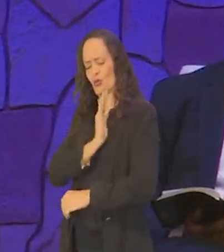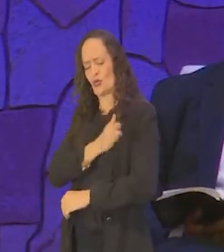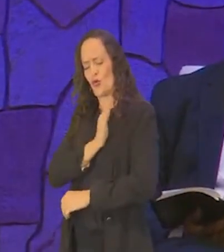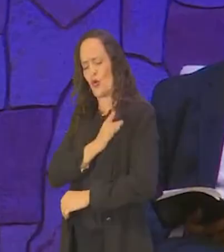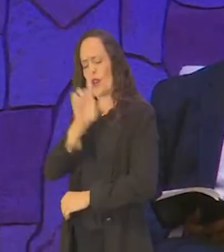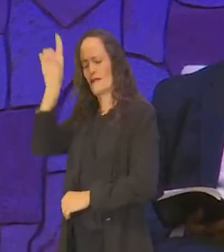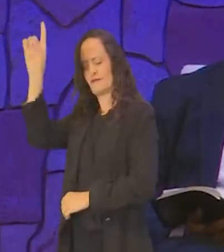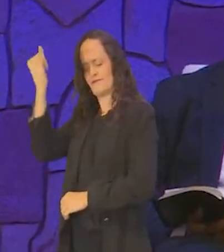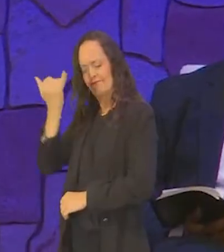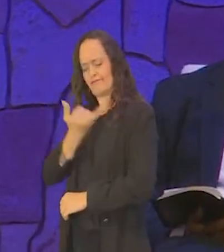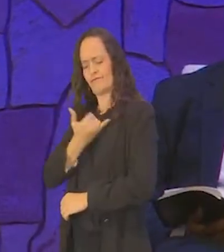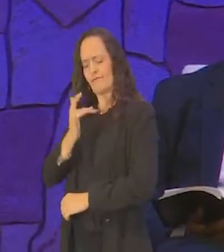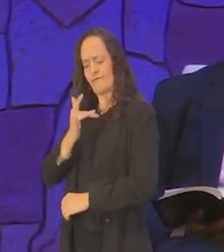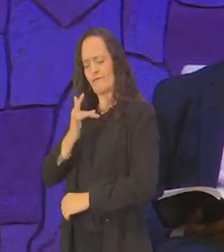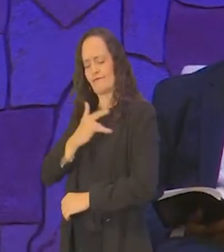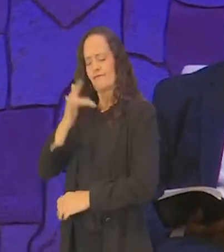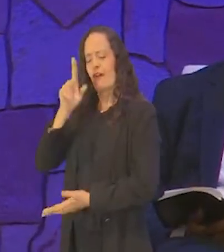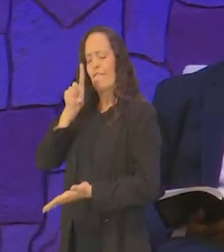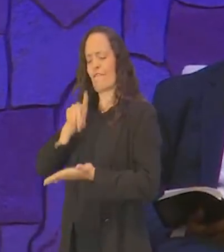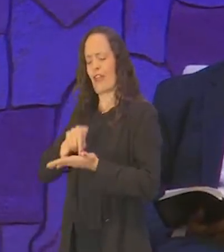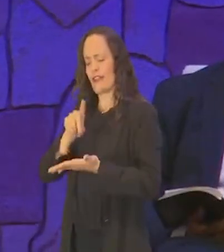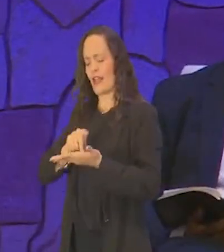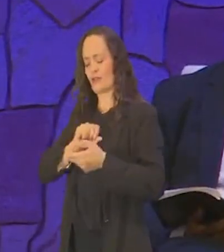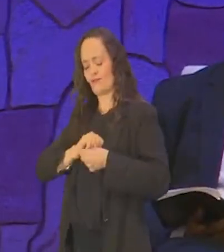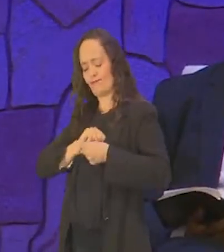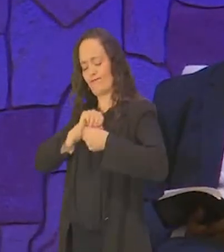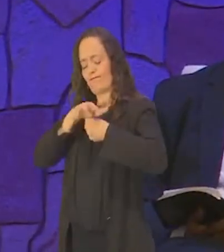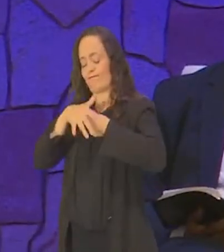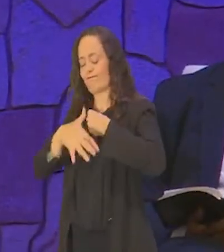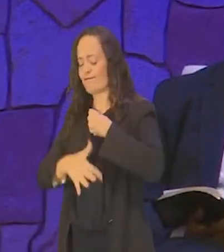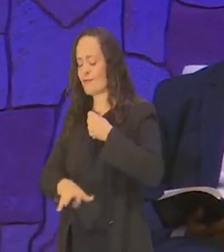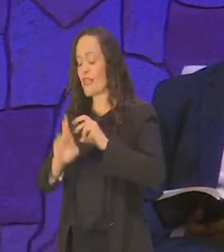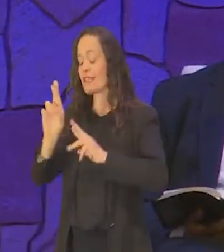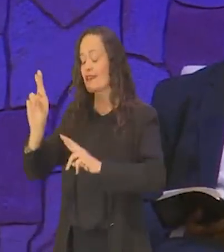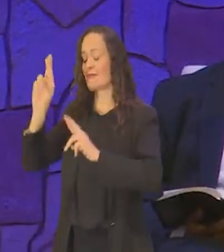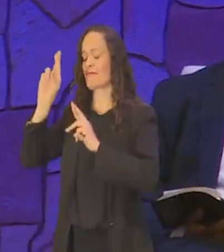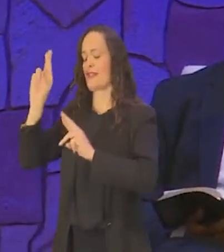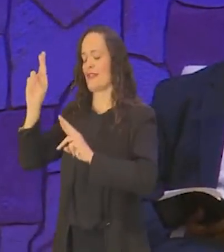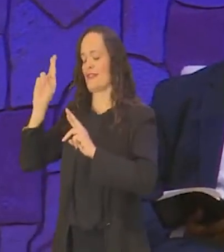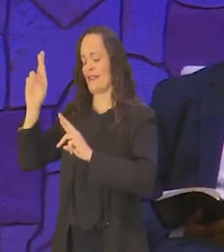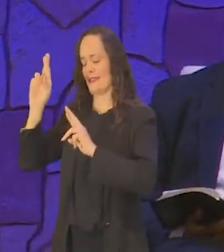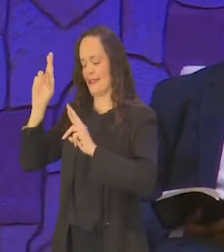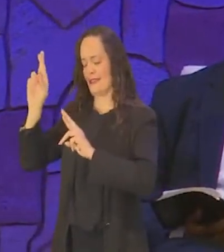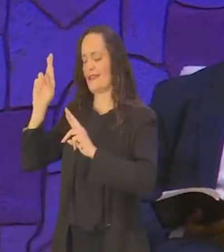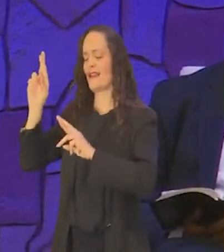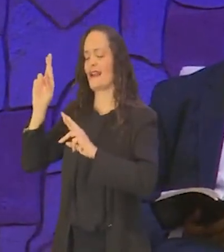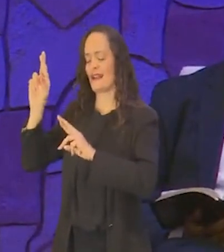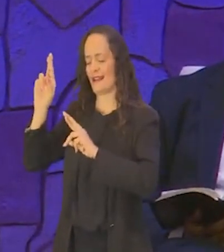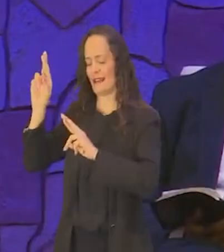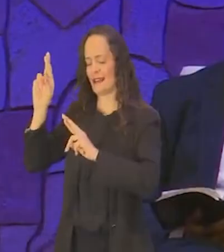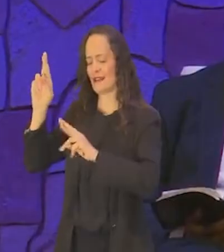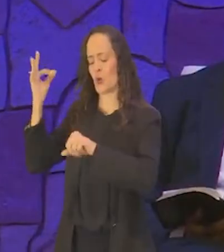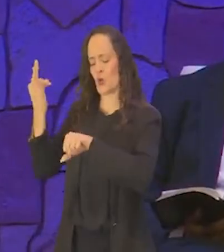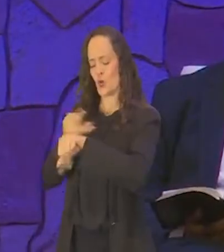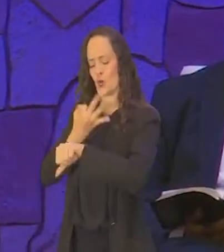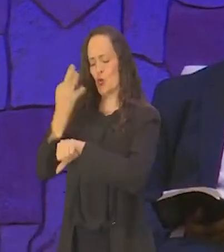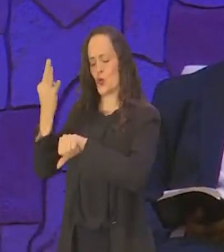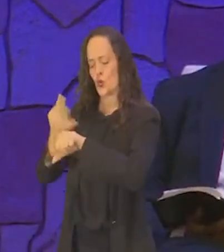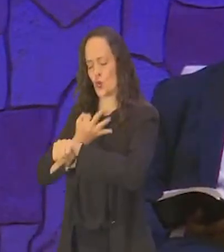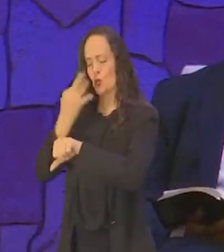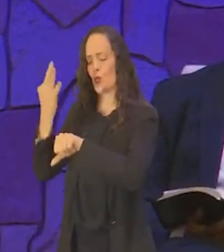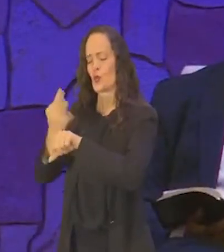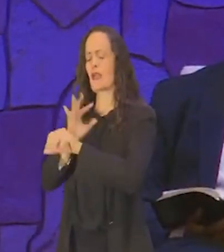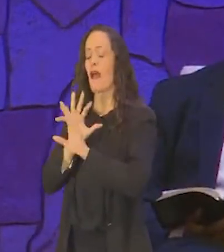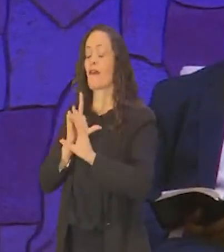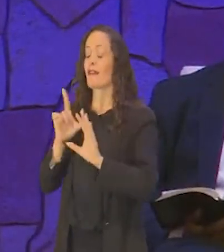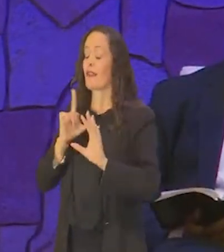tua verdade e transborda em nós esperança, ó Deus, perseverança e a